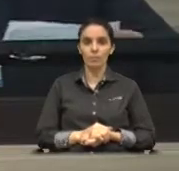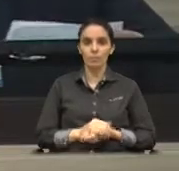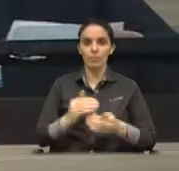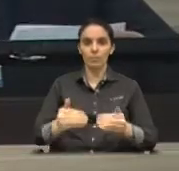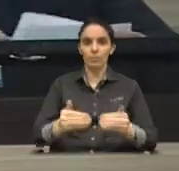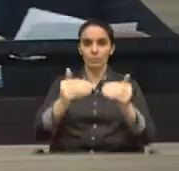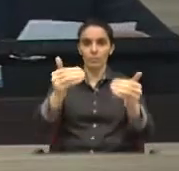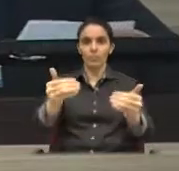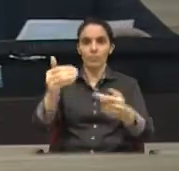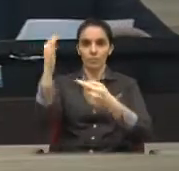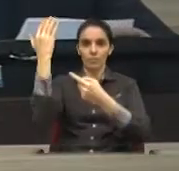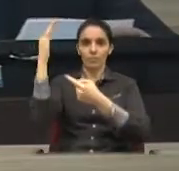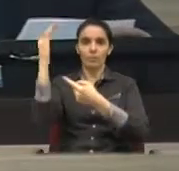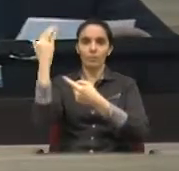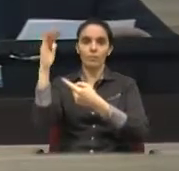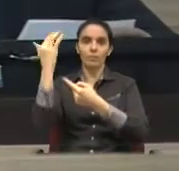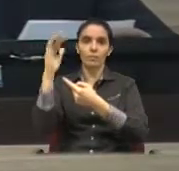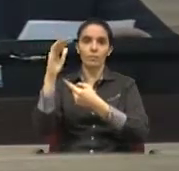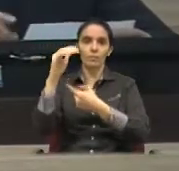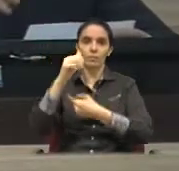Moção de aplauso número